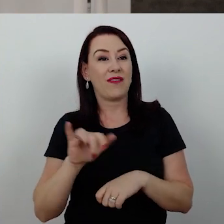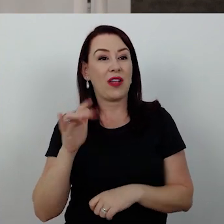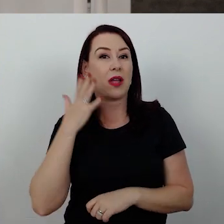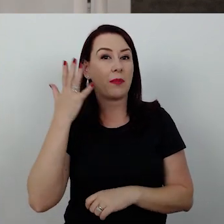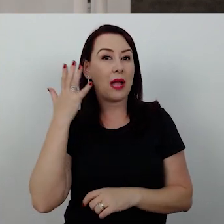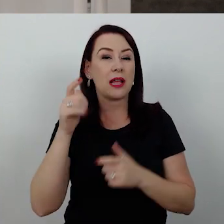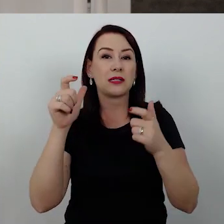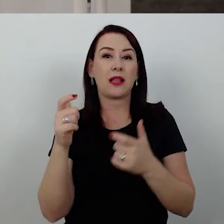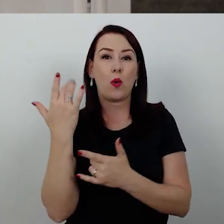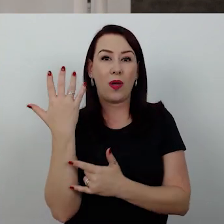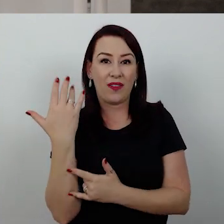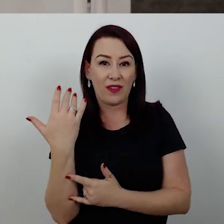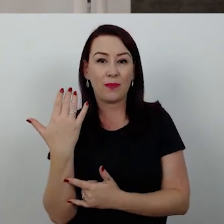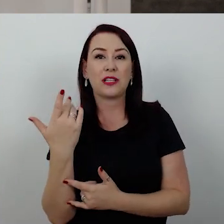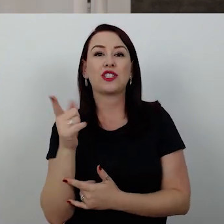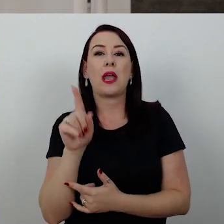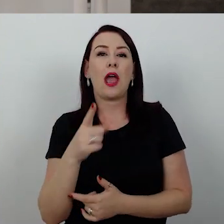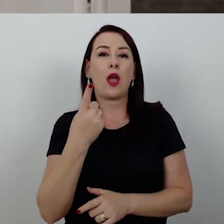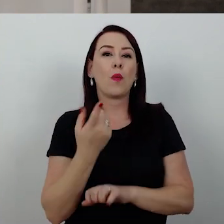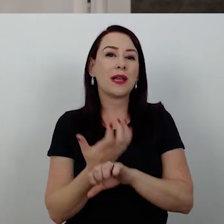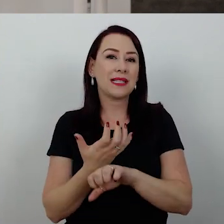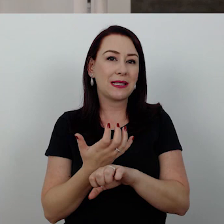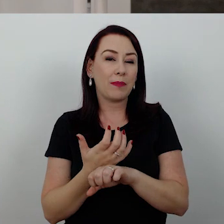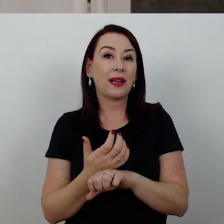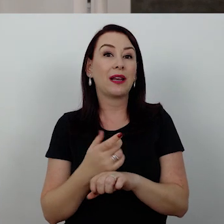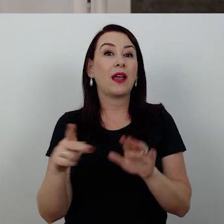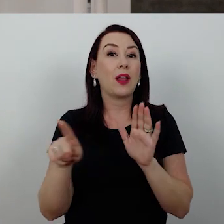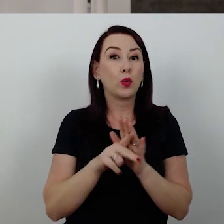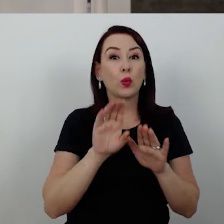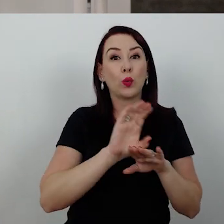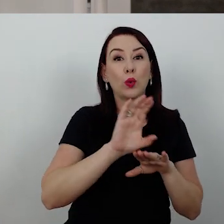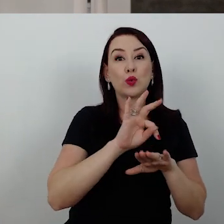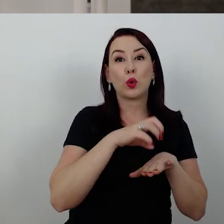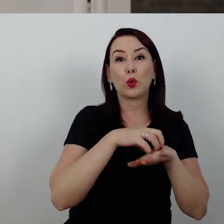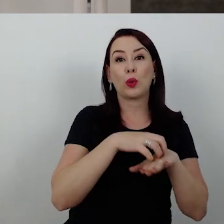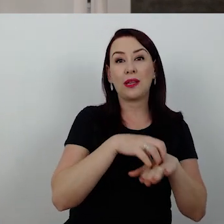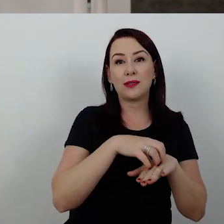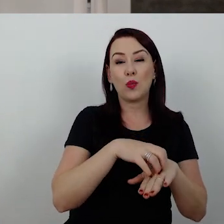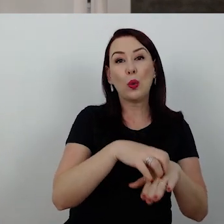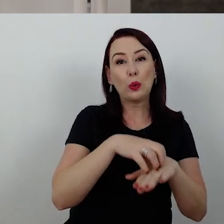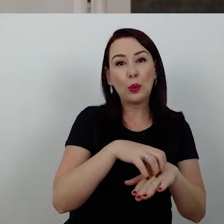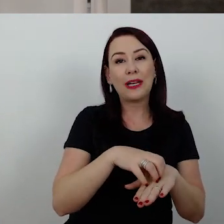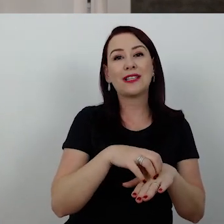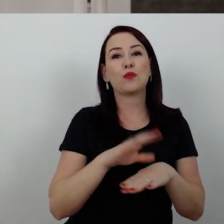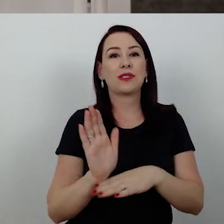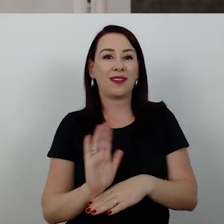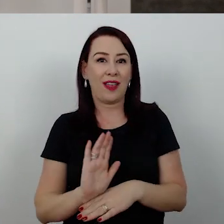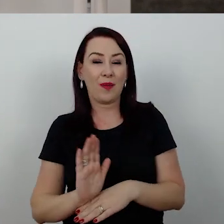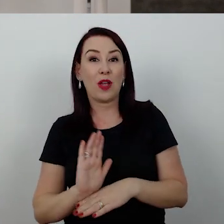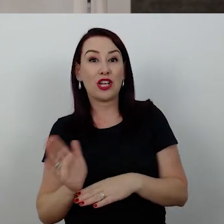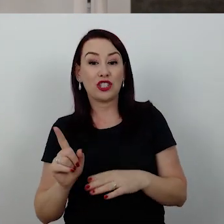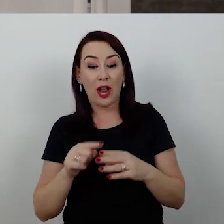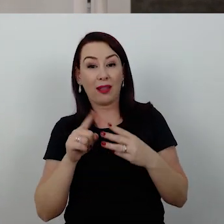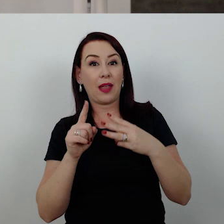uma palestra na UFMG dentro de uma disciplina de turismo, que é de turismo cinematográfico. E é a terceira vez que rola